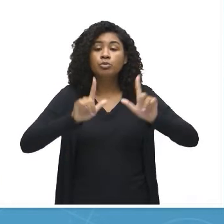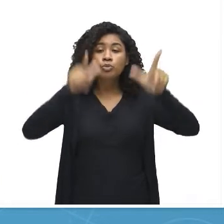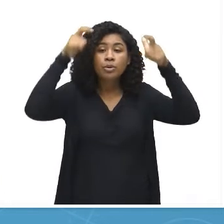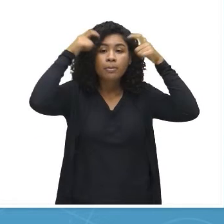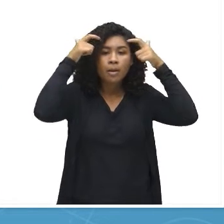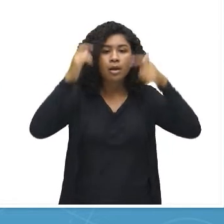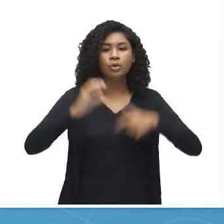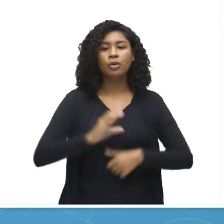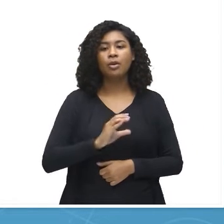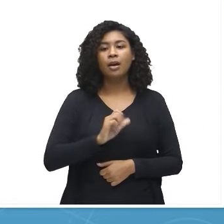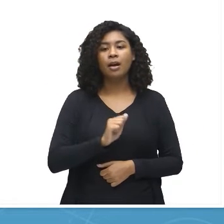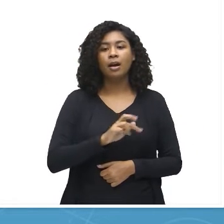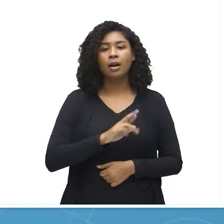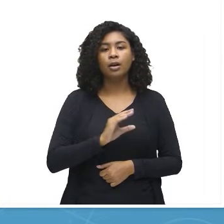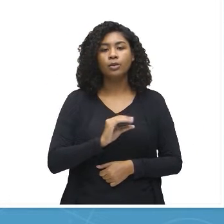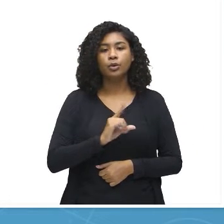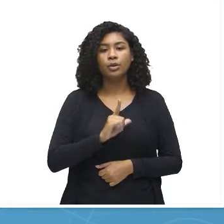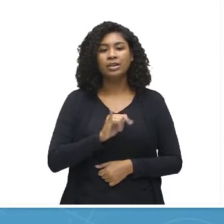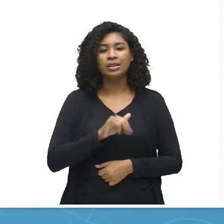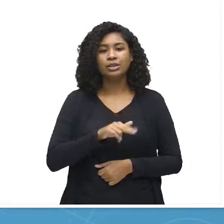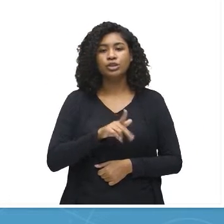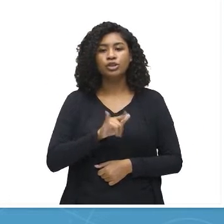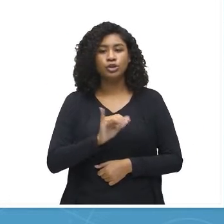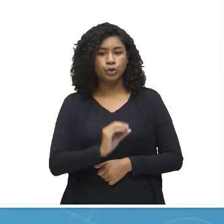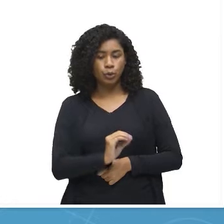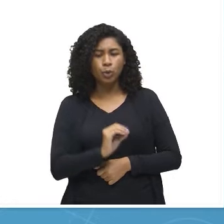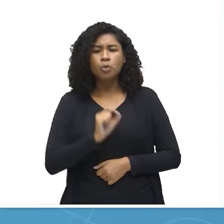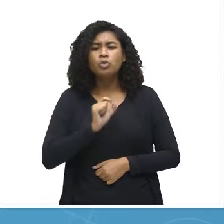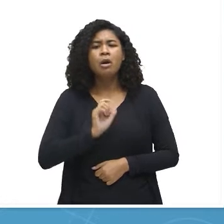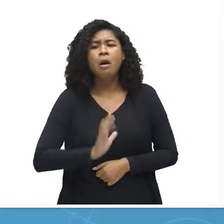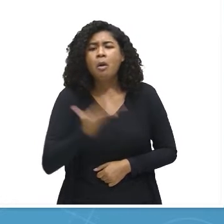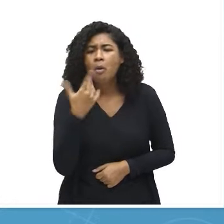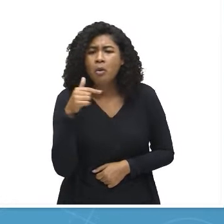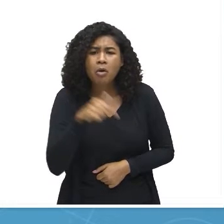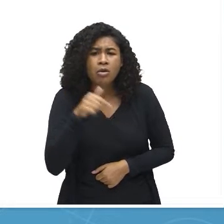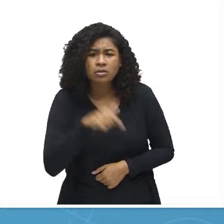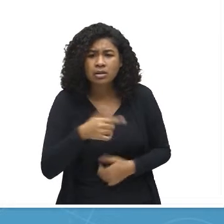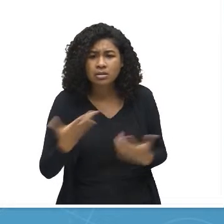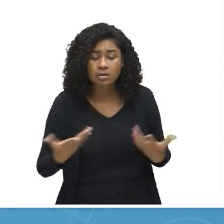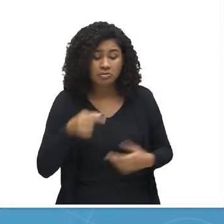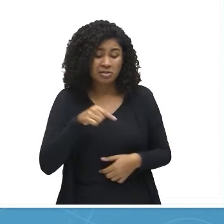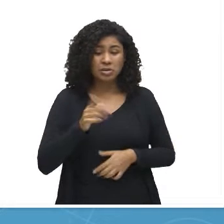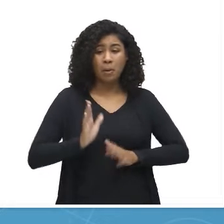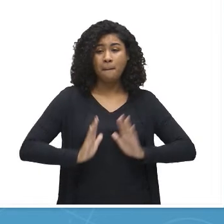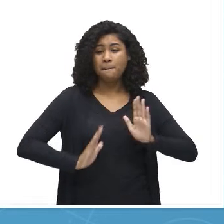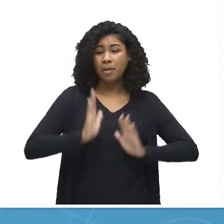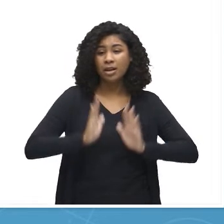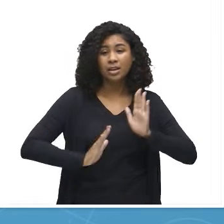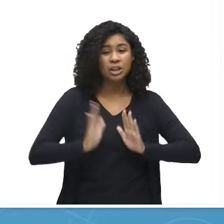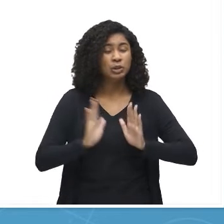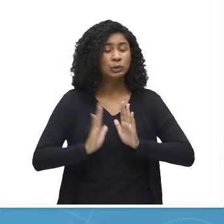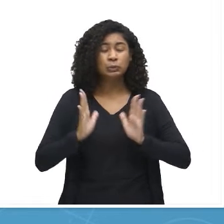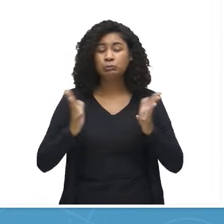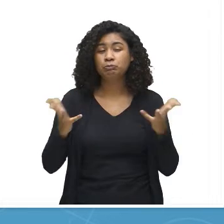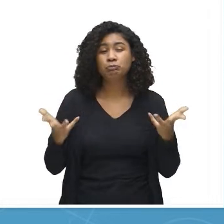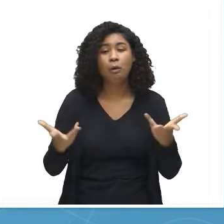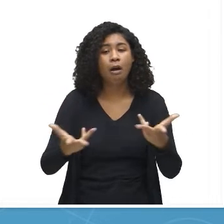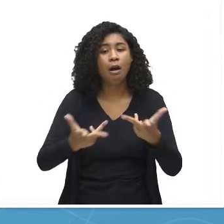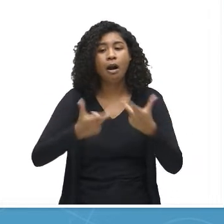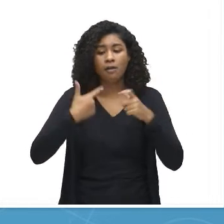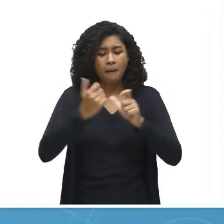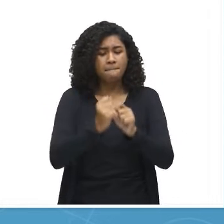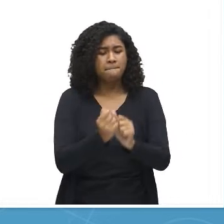O que aconteceu nesse império? Gente, vai ser um momento de esplendor, de expansão.